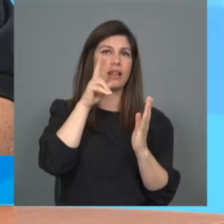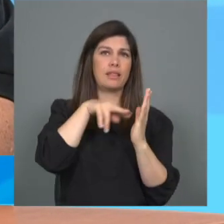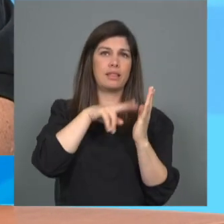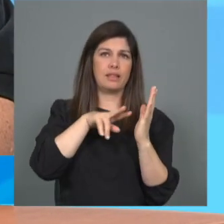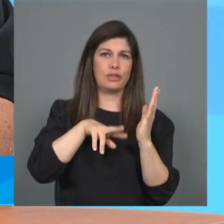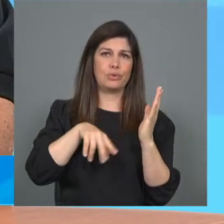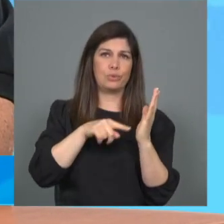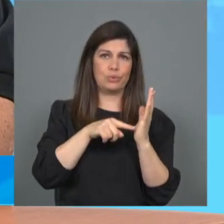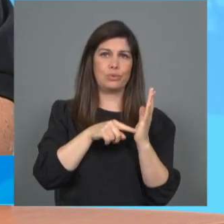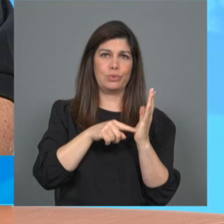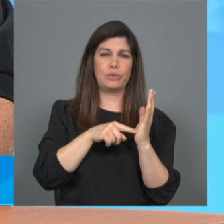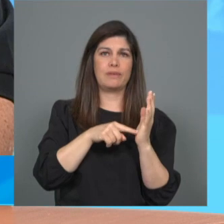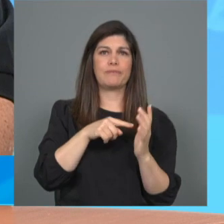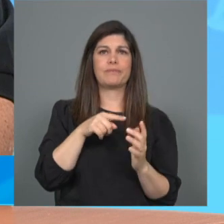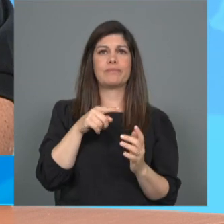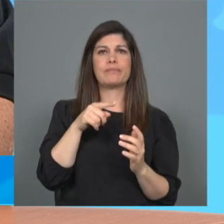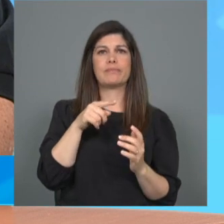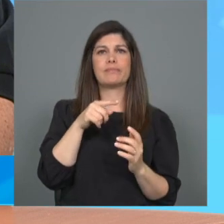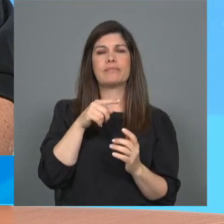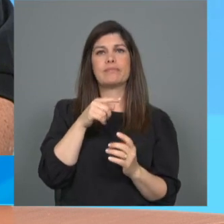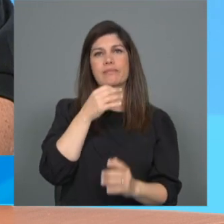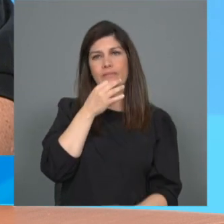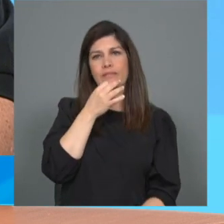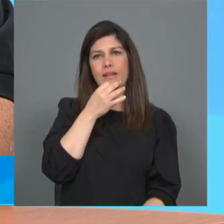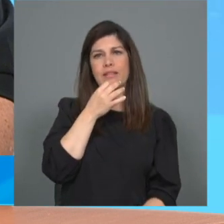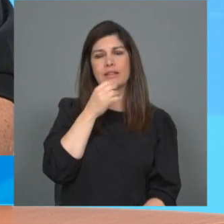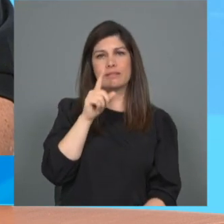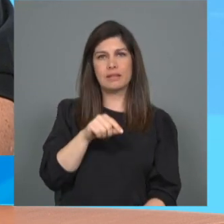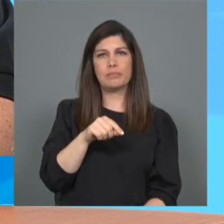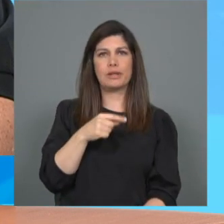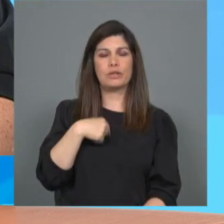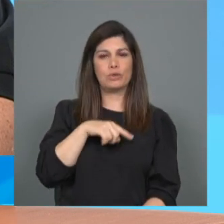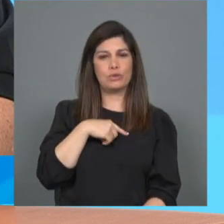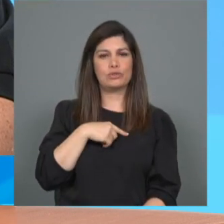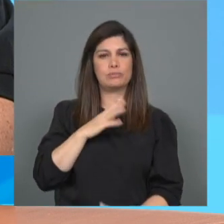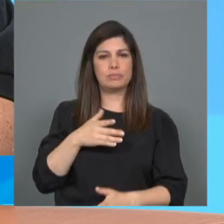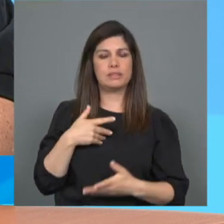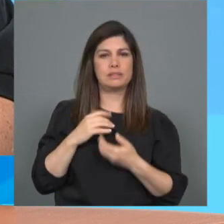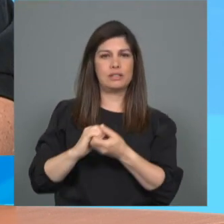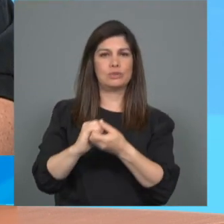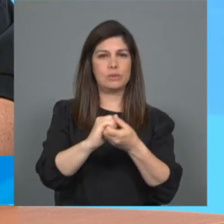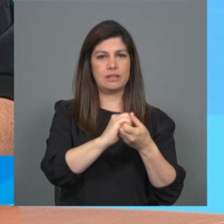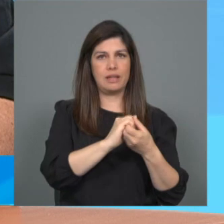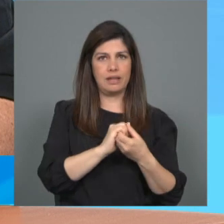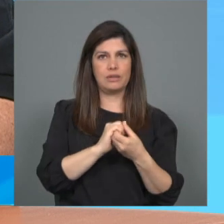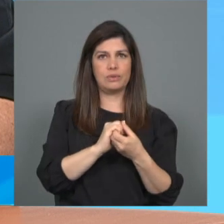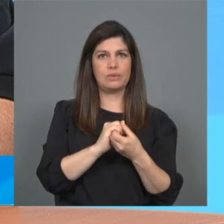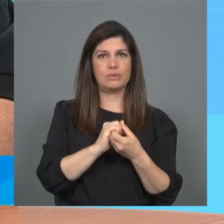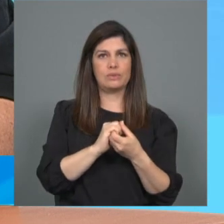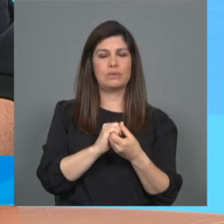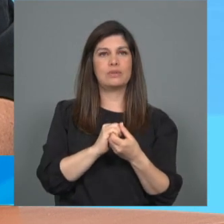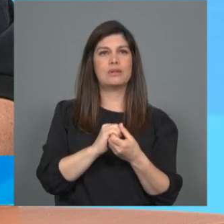nesse sentido, de sermos solidários, fazendo jus àquilo que recebemos dos